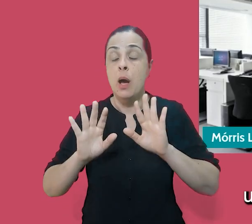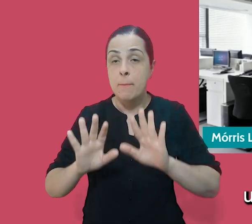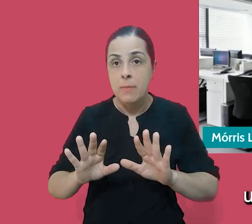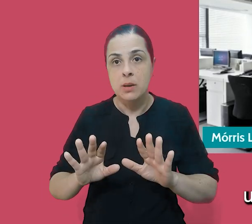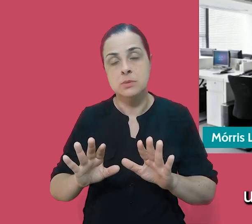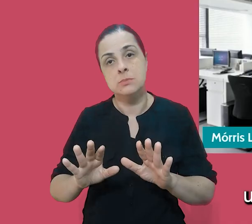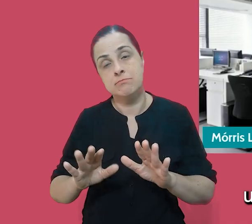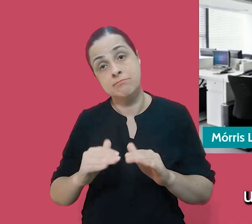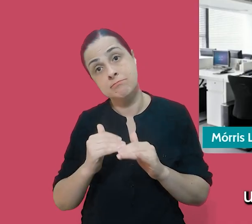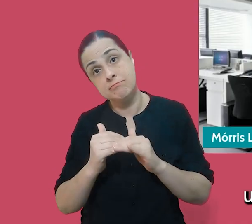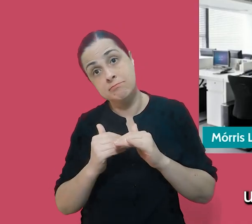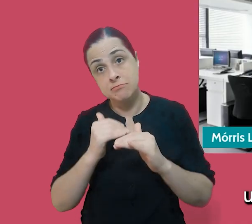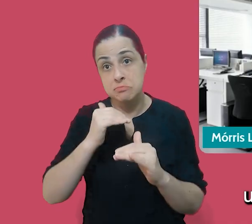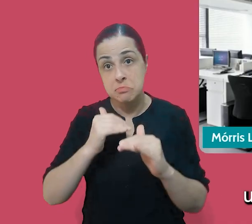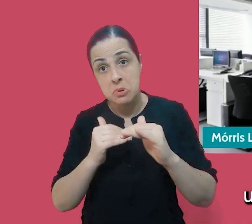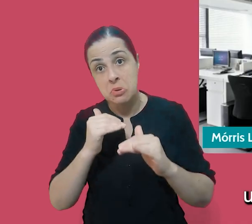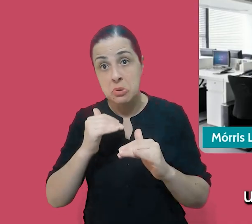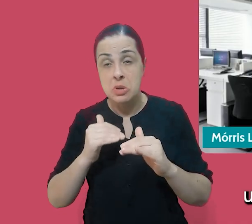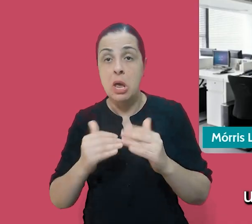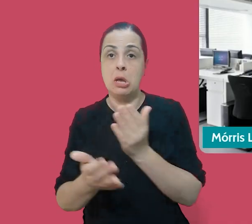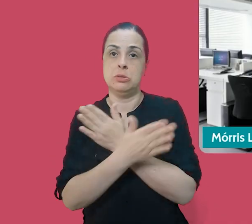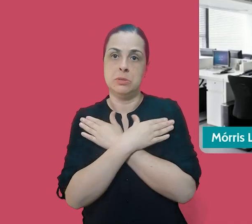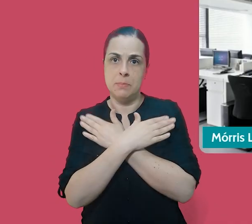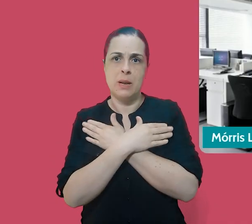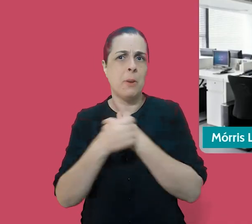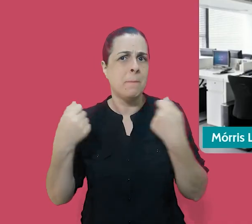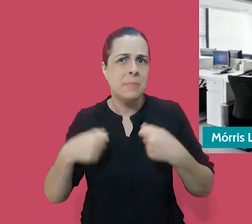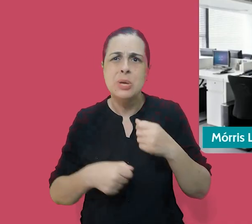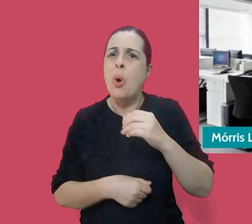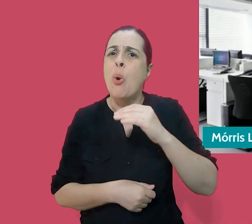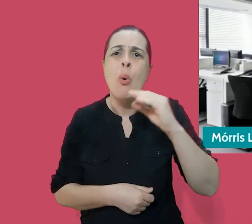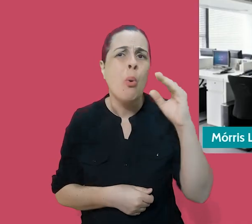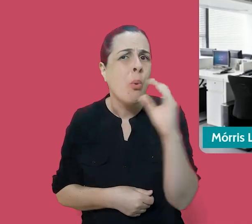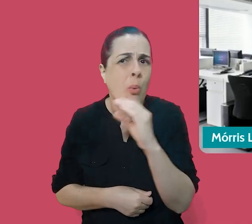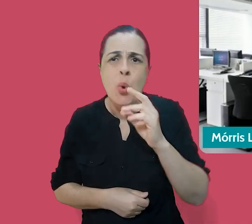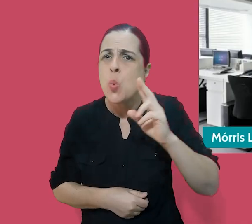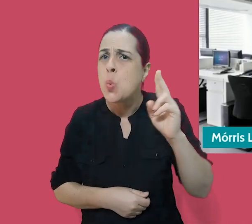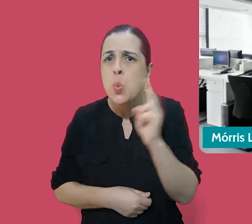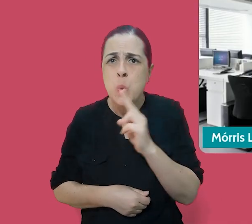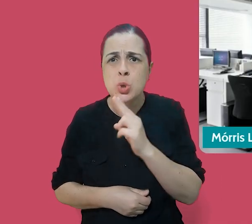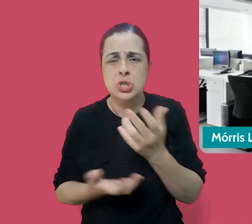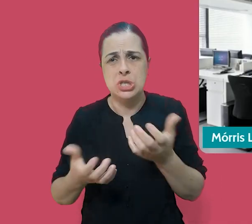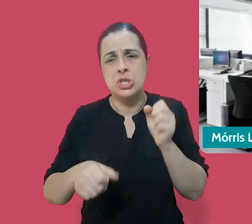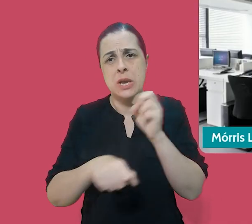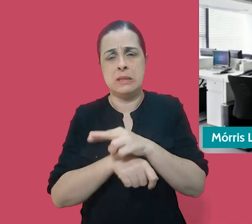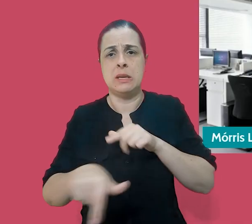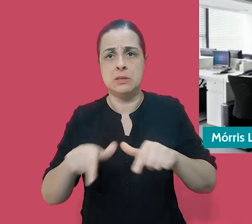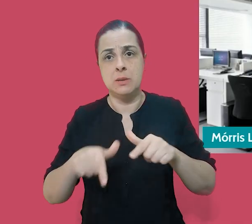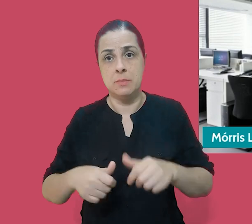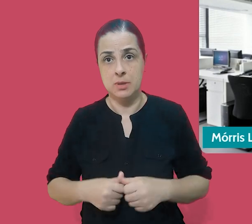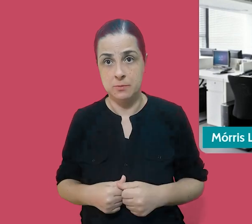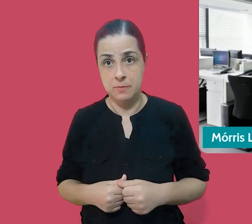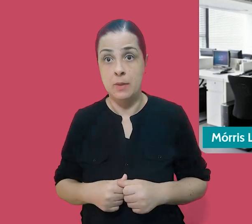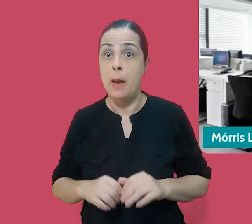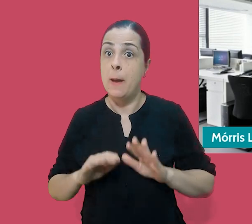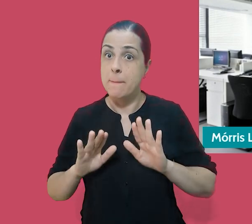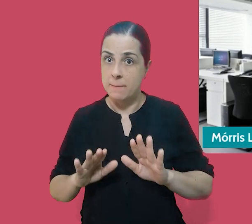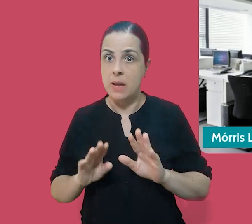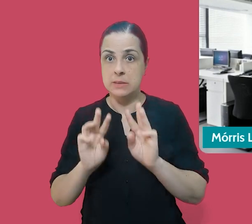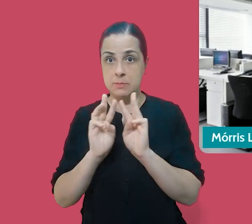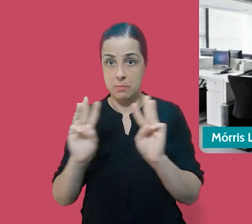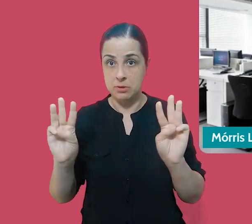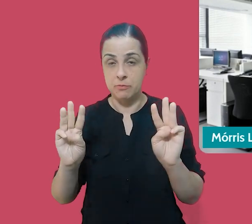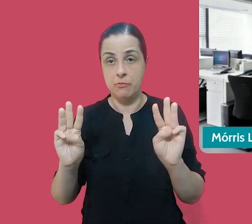Então, precisam urgentemente de trabalho. Mas, por ser uma plataforma online desde sempre, a gente